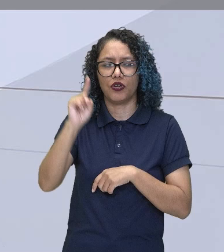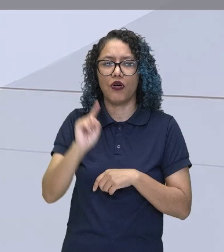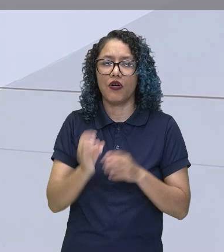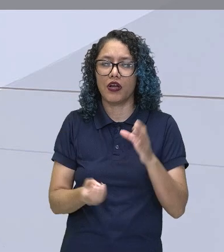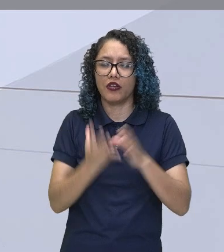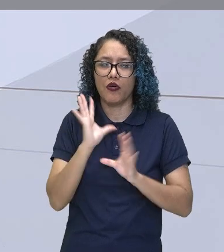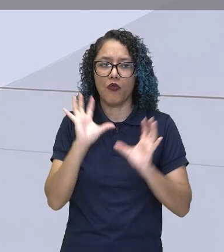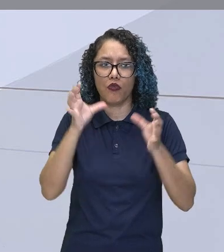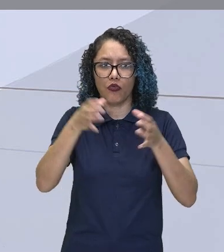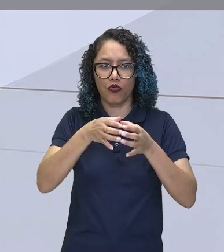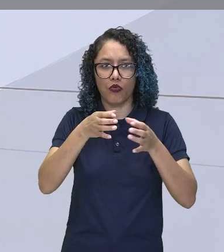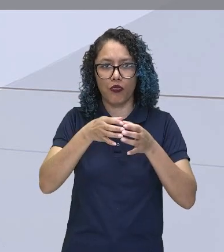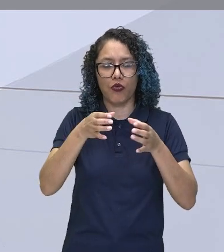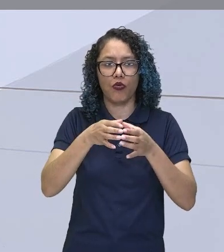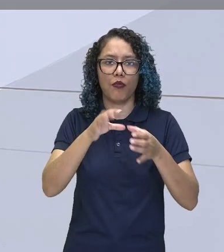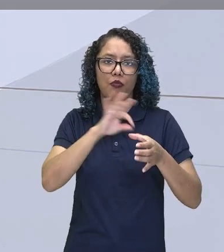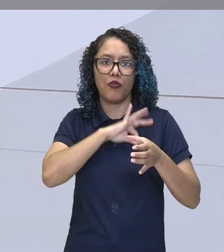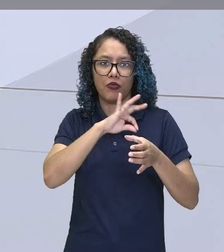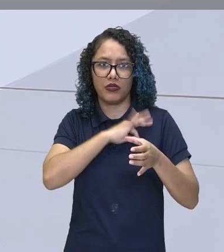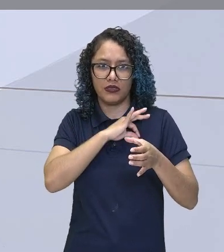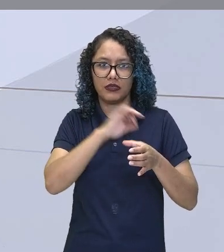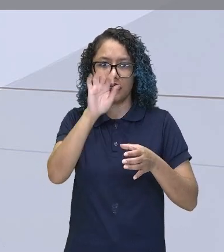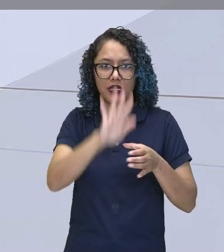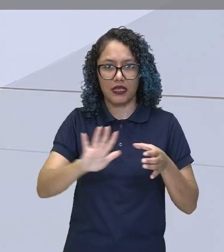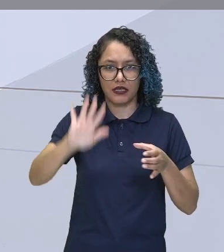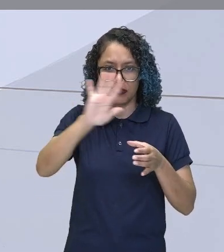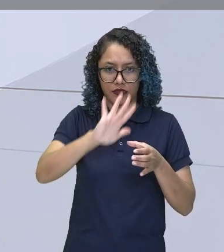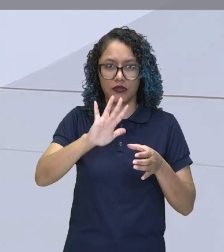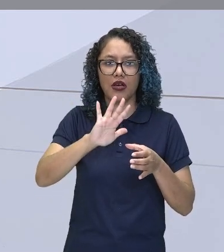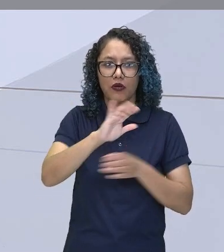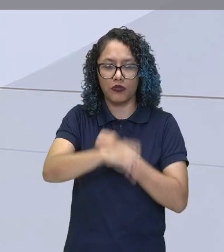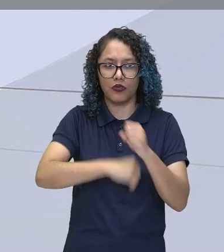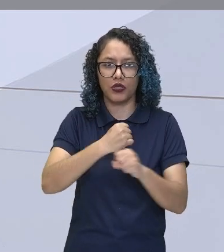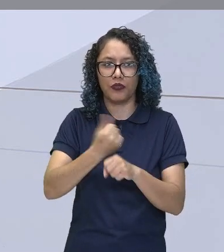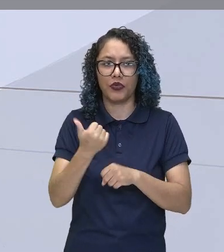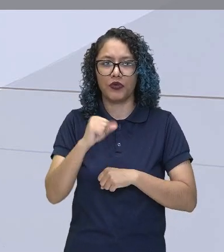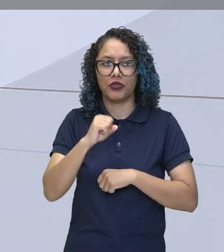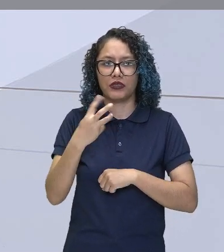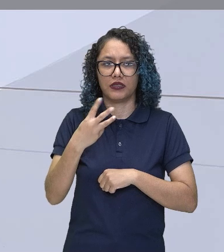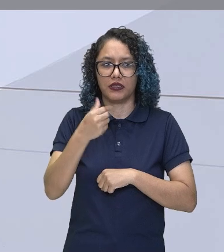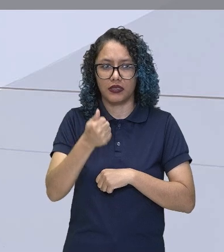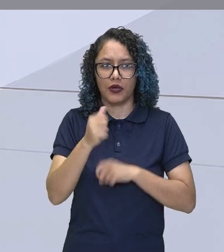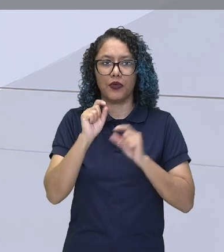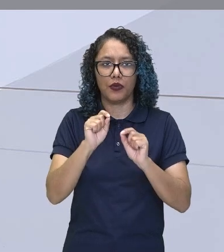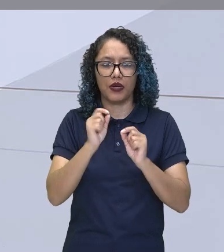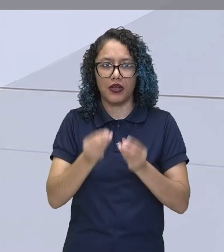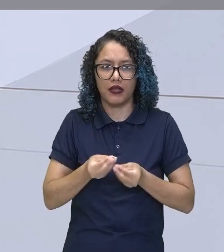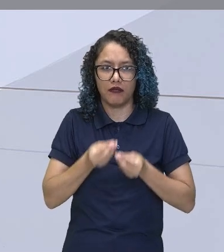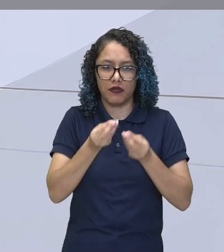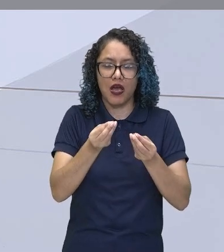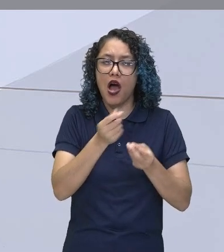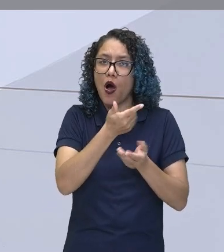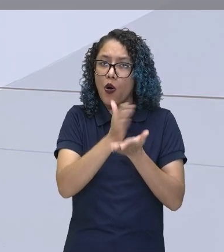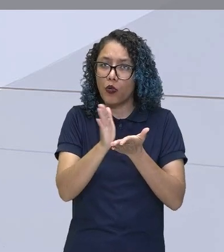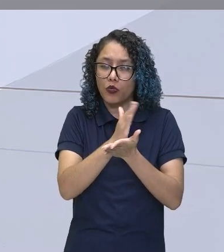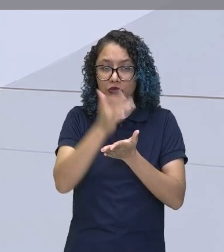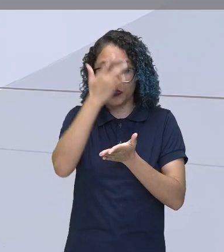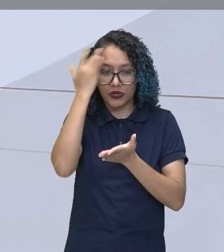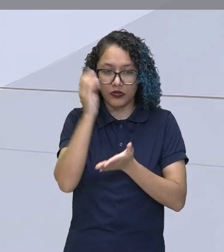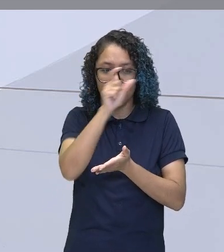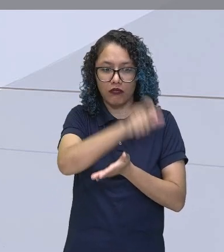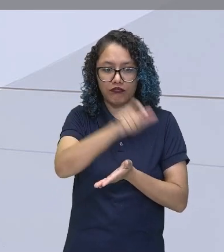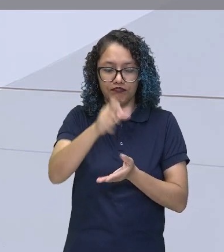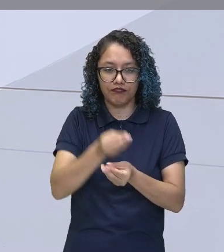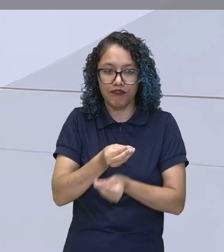em 1831. Ele deu, então, esse título, né, essa patente de coronel para algumas pessoas ali do